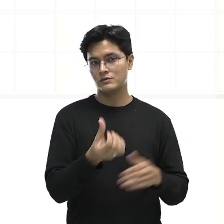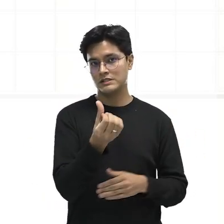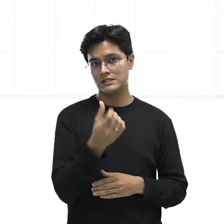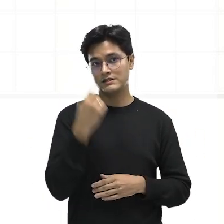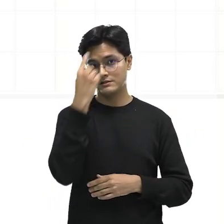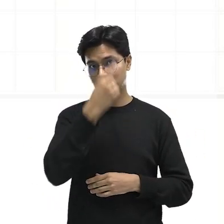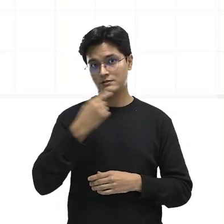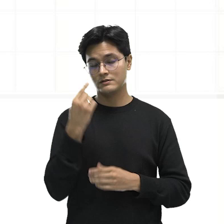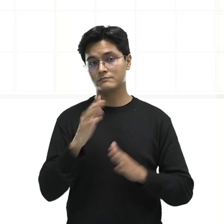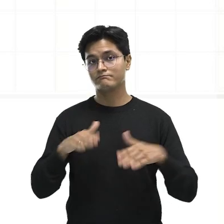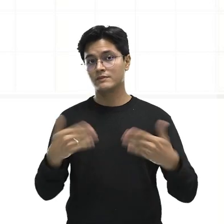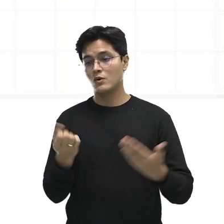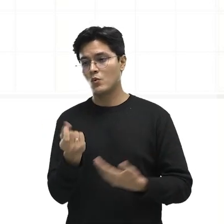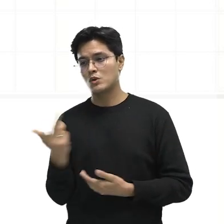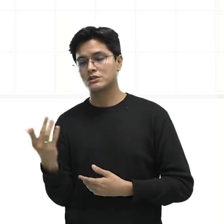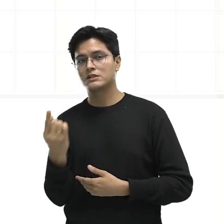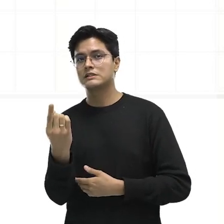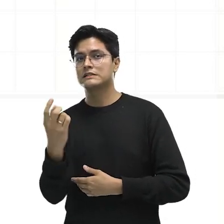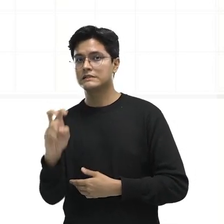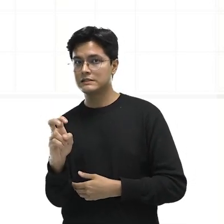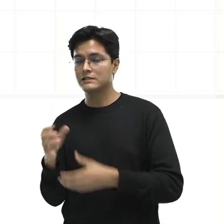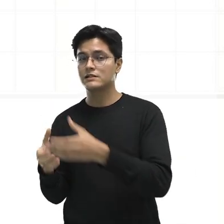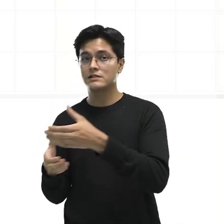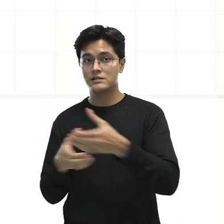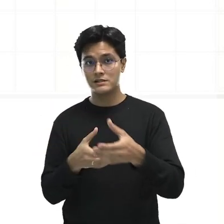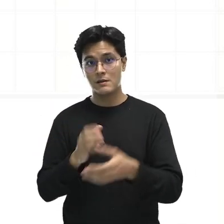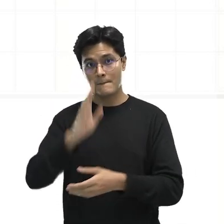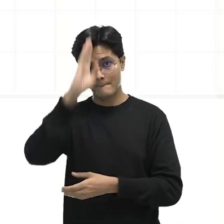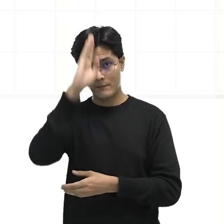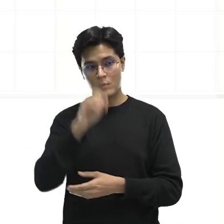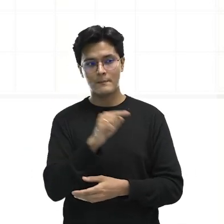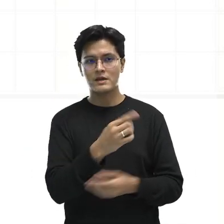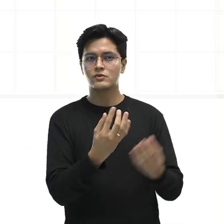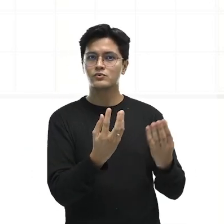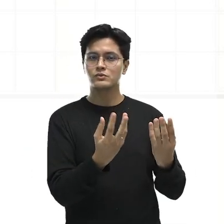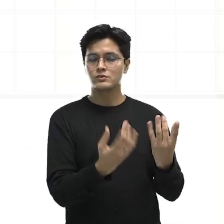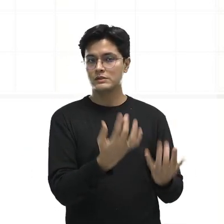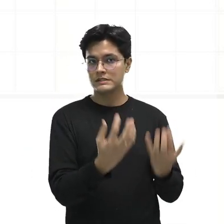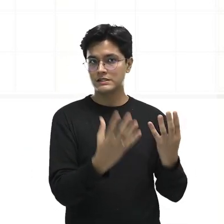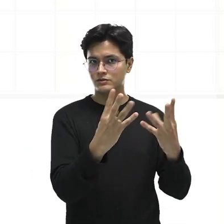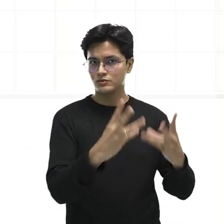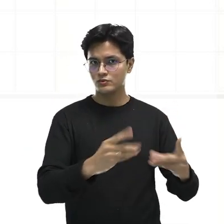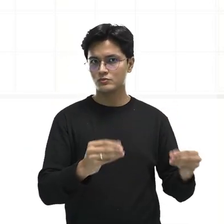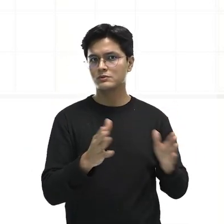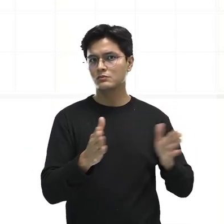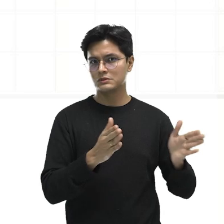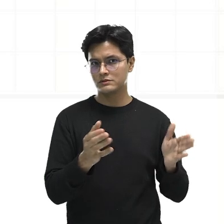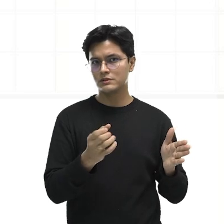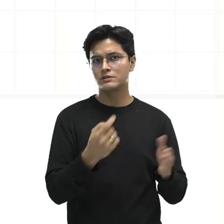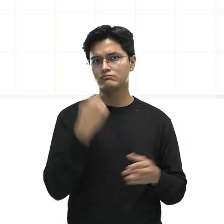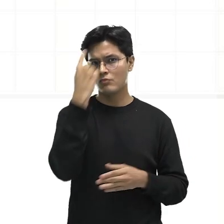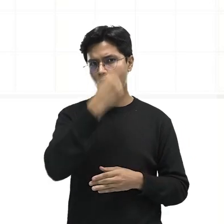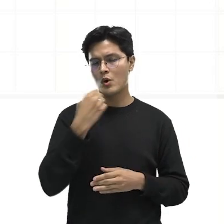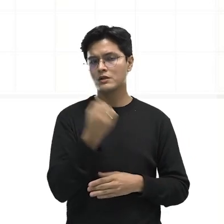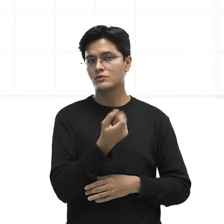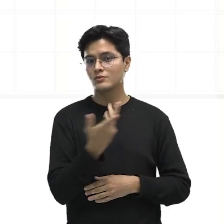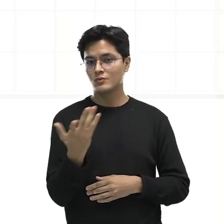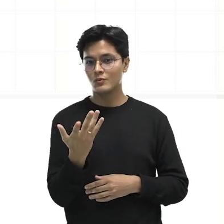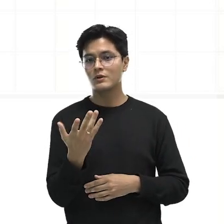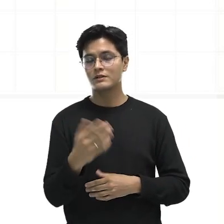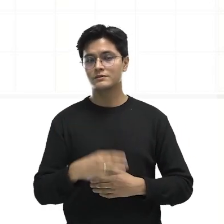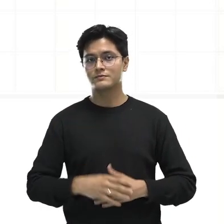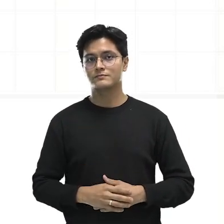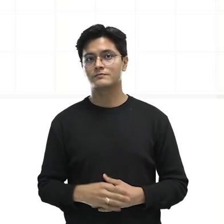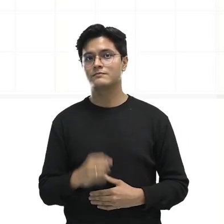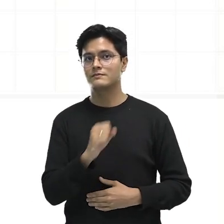irão apagar esse mesmo incêndio em 4 horas. Veja, está coerente, né? Com 10 eu apaguei em